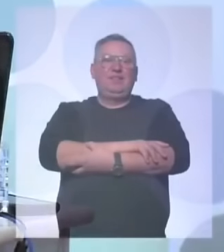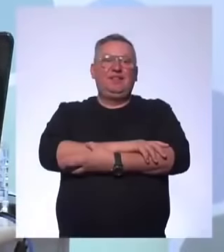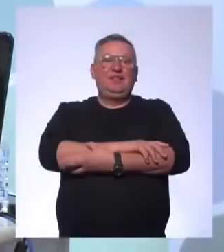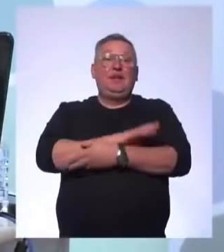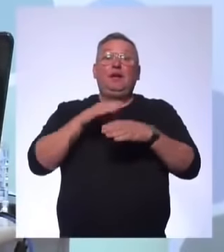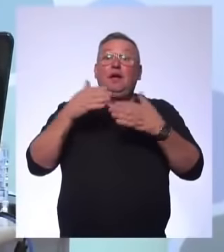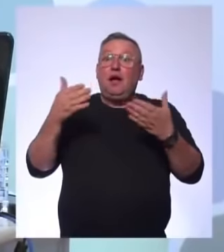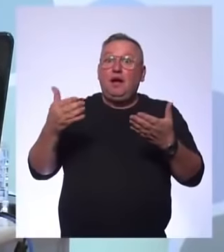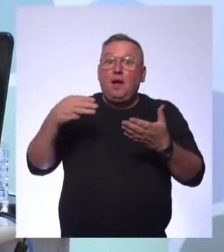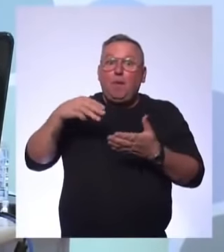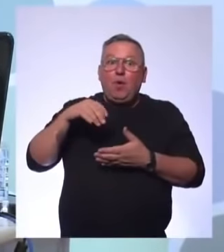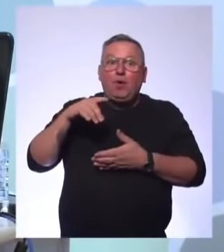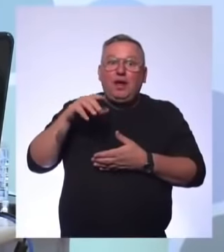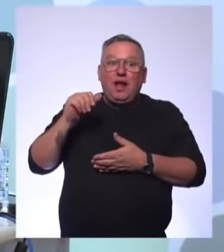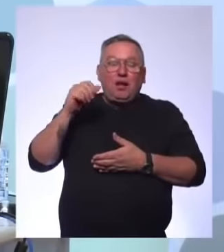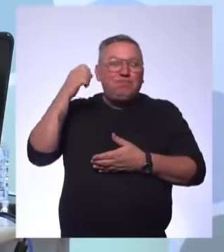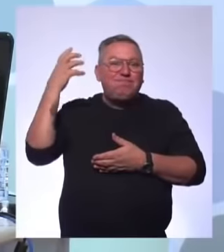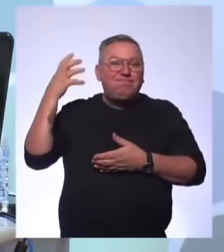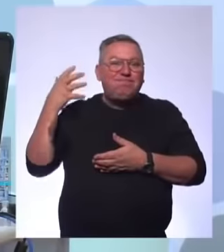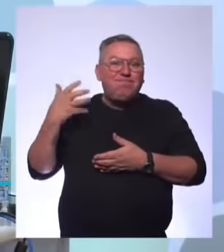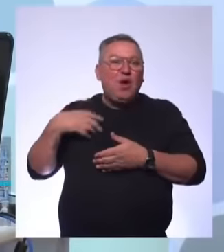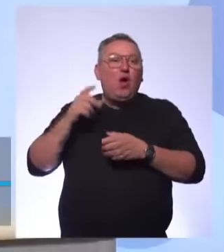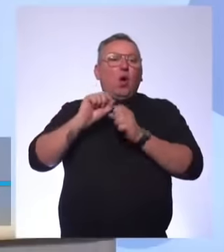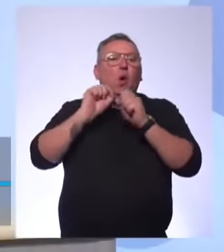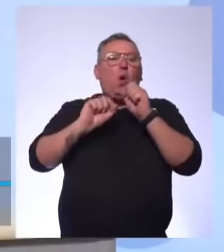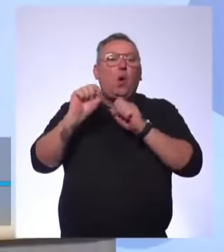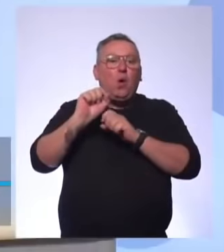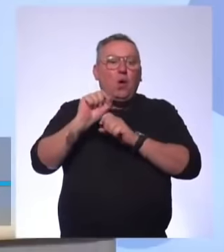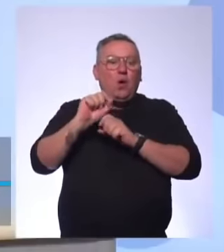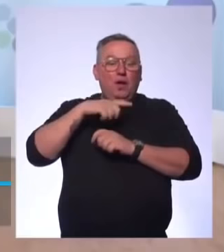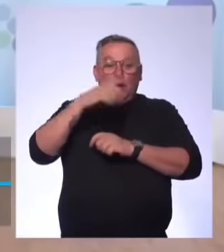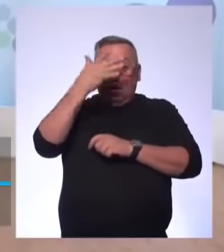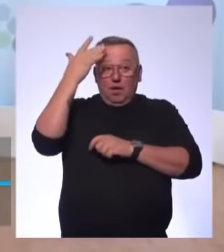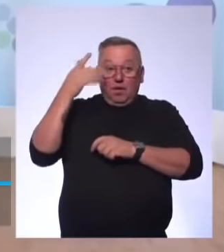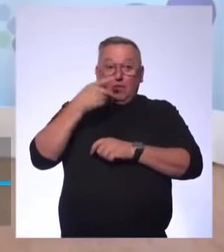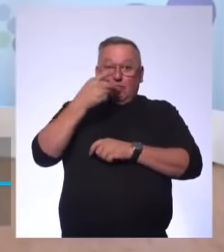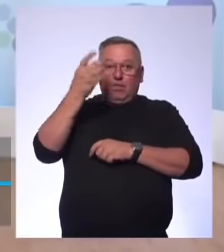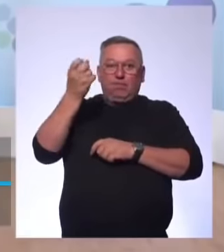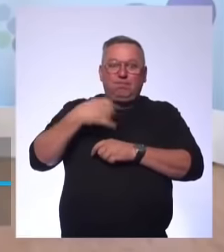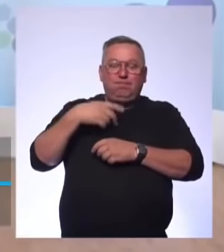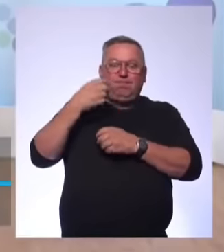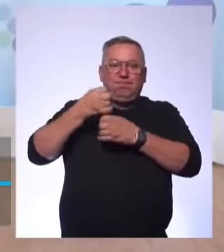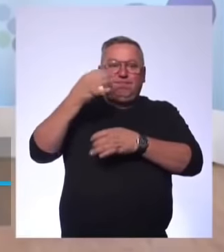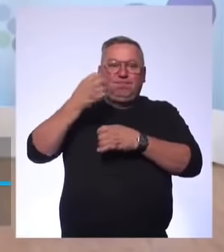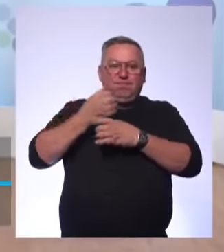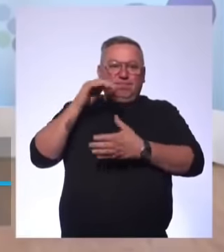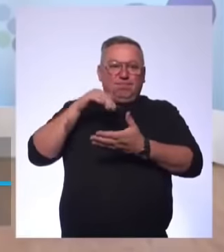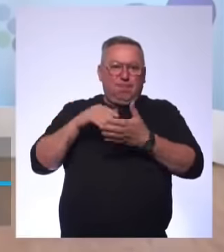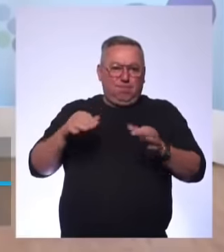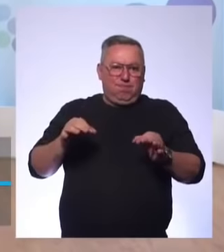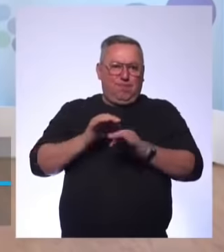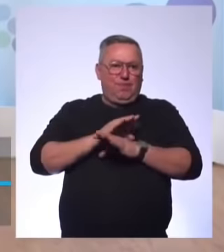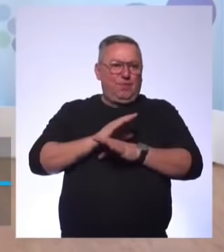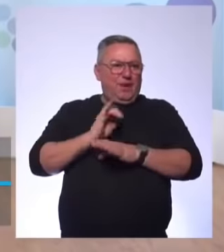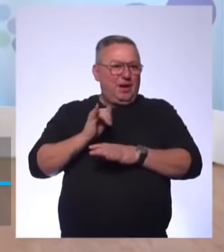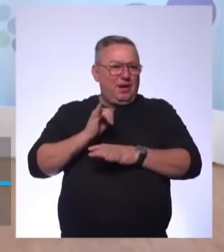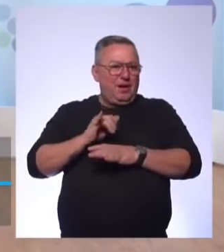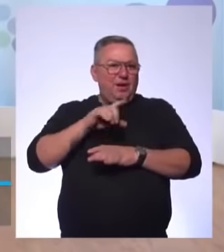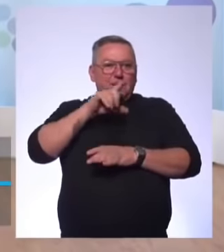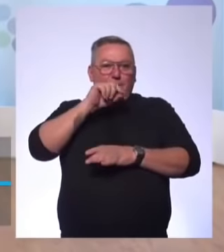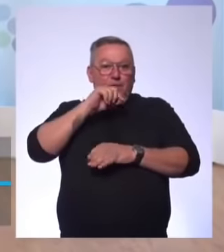E aí, Mônica, o que eles colocaram? Vamos ver se vocês lembraram. Olha. Já tem gente dando um veredito aqui, né, sobre o final. Gente, a